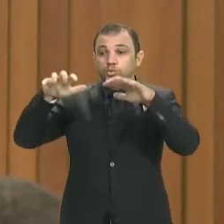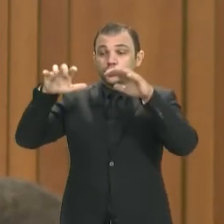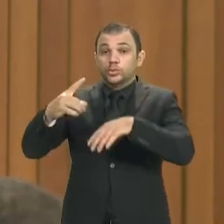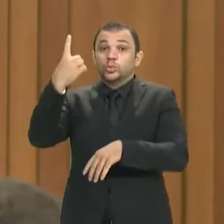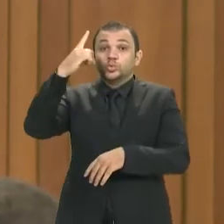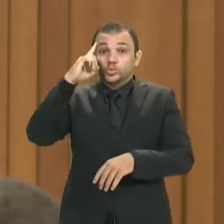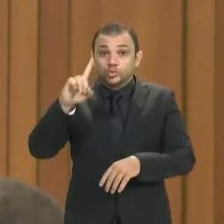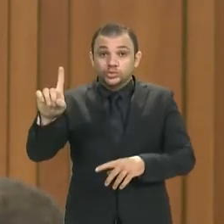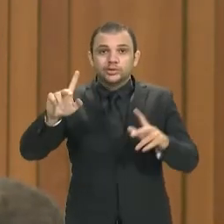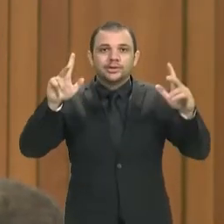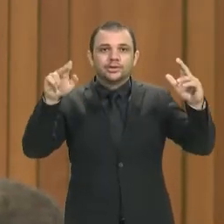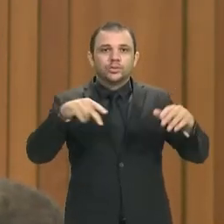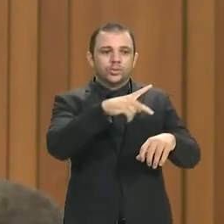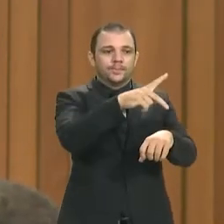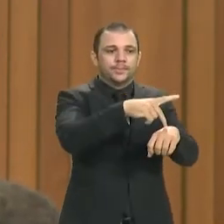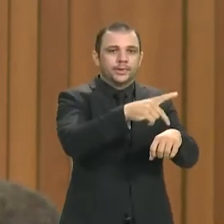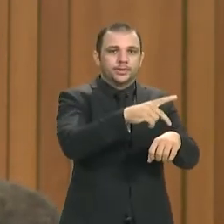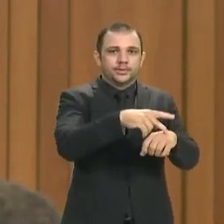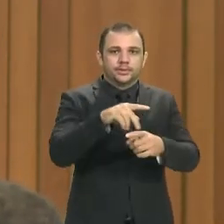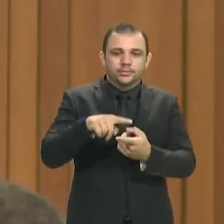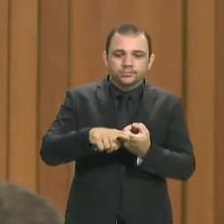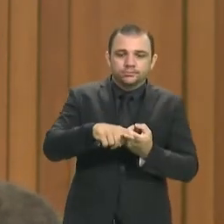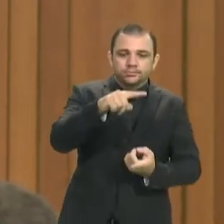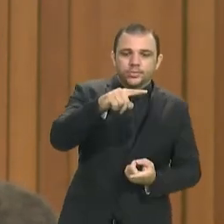80 milímetros, e cortou.